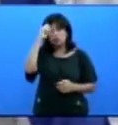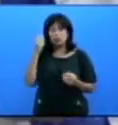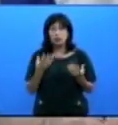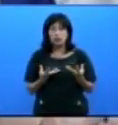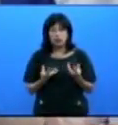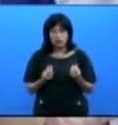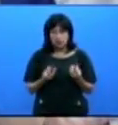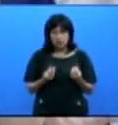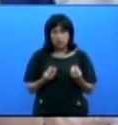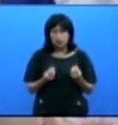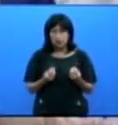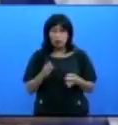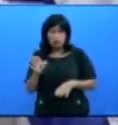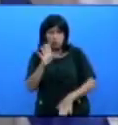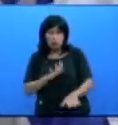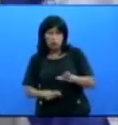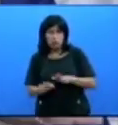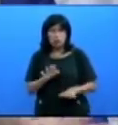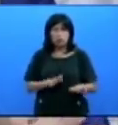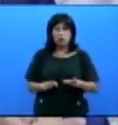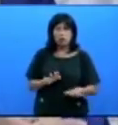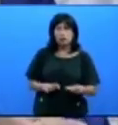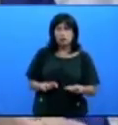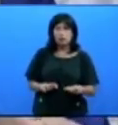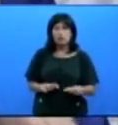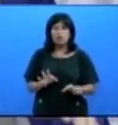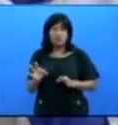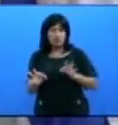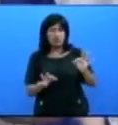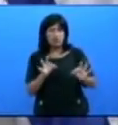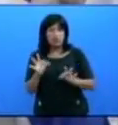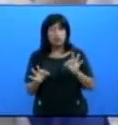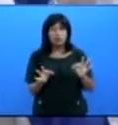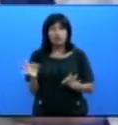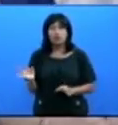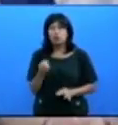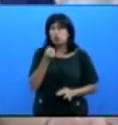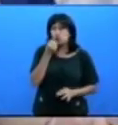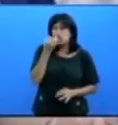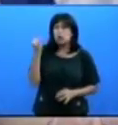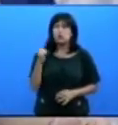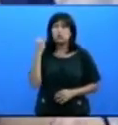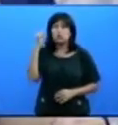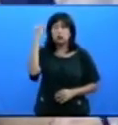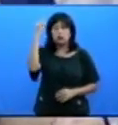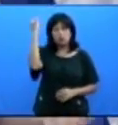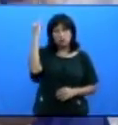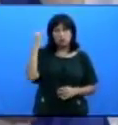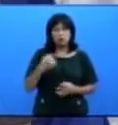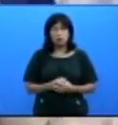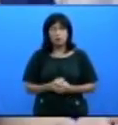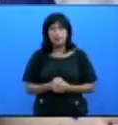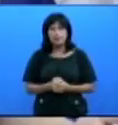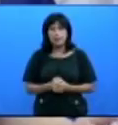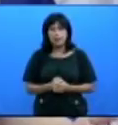bastante que exige bastante procedimentos sofisticados e inéditos, então